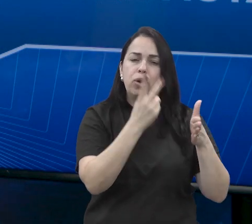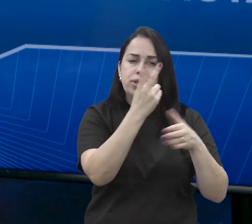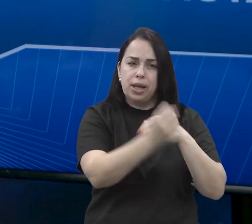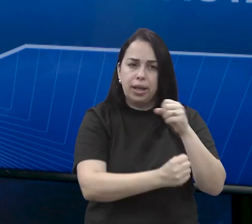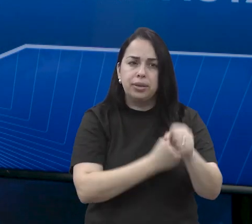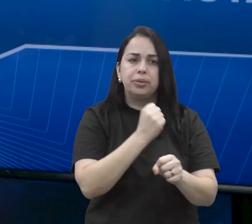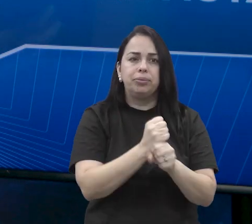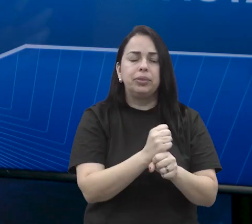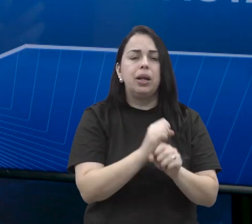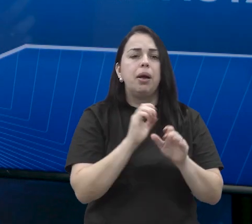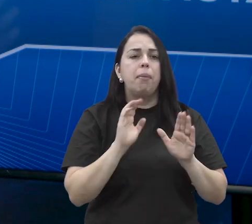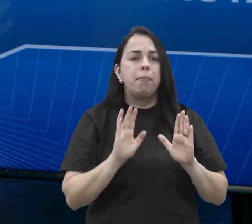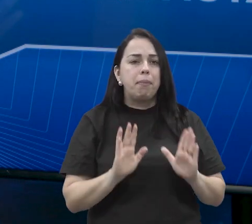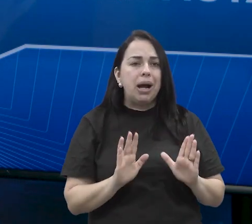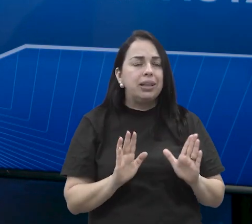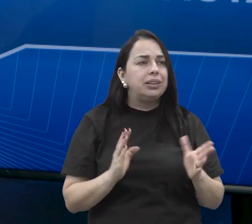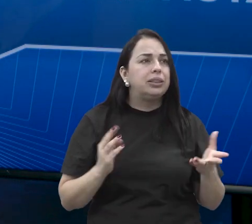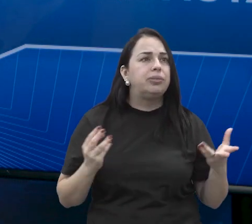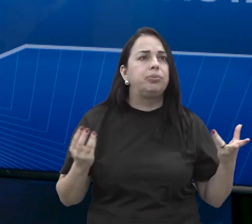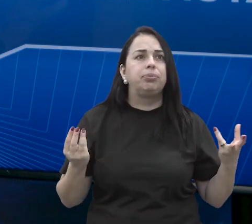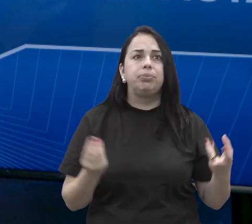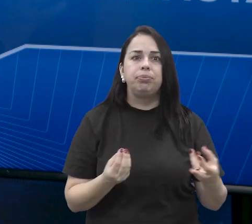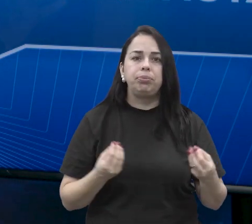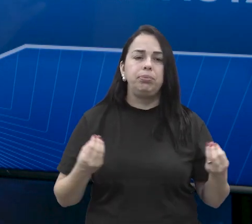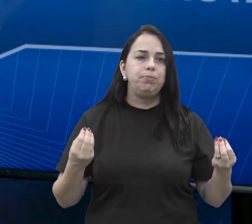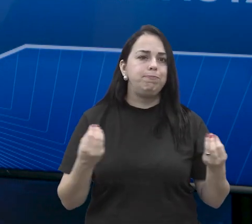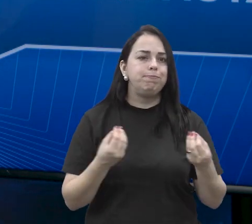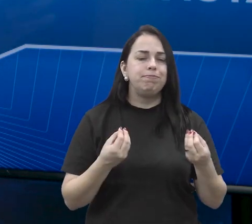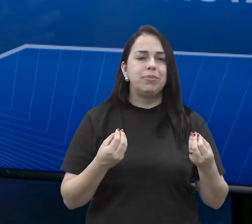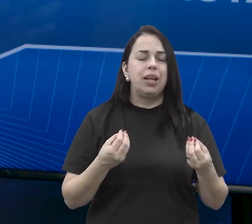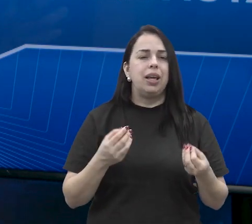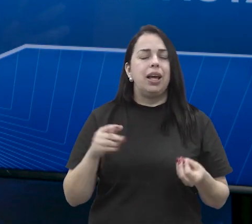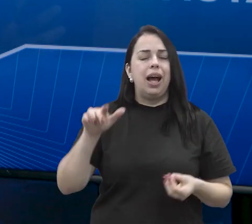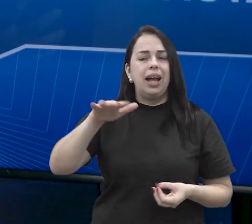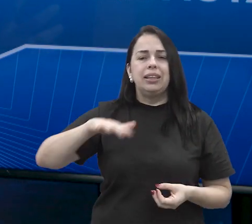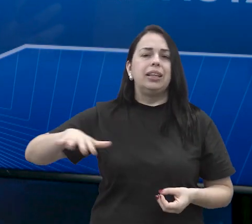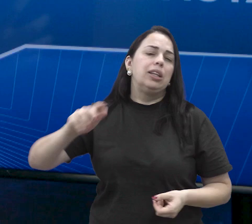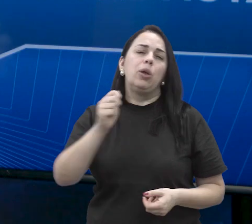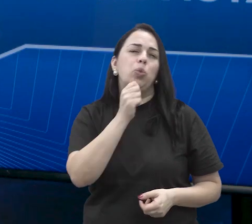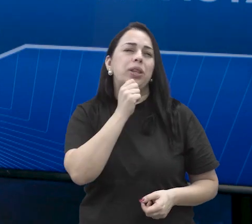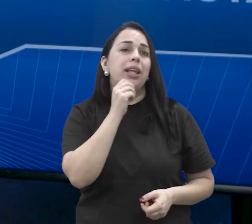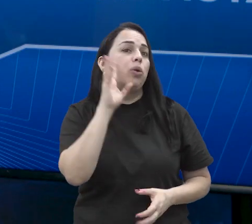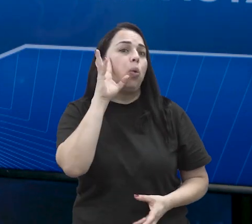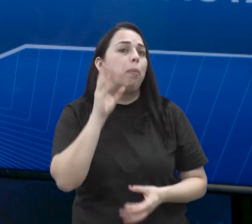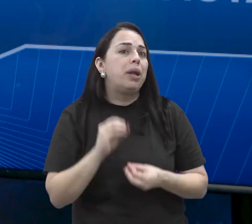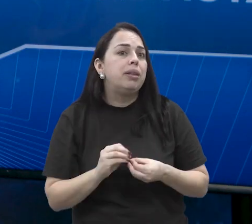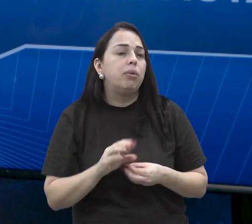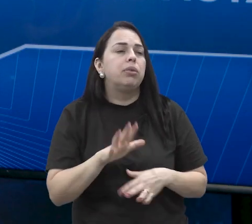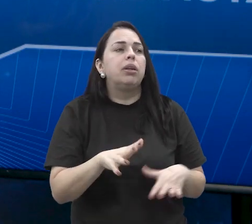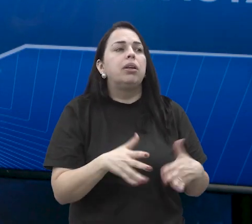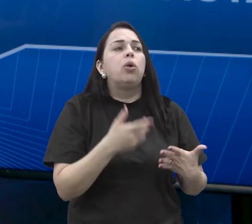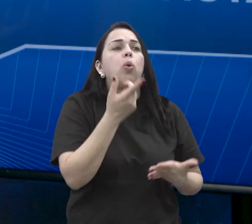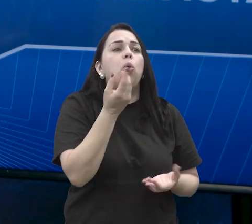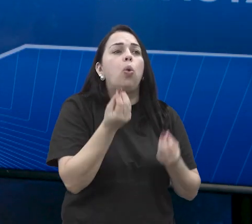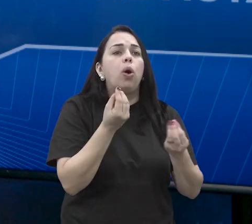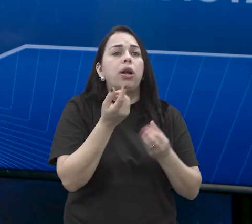ou menos, né? Mas isso ficou muito nebuloso para o mercado. Tá, mas de onde vai vir isso